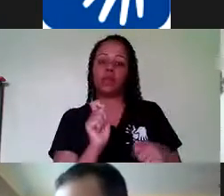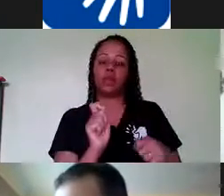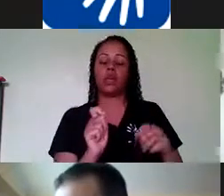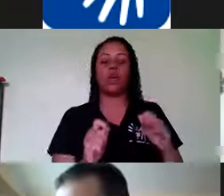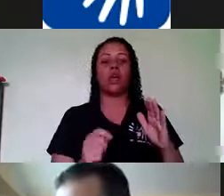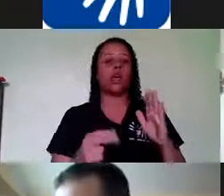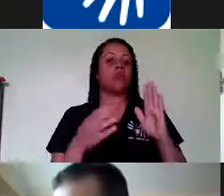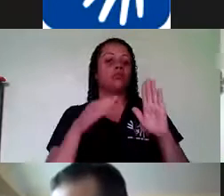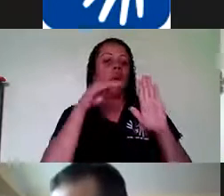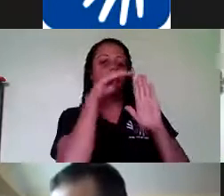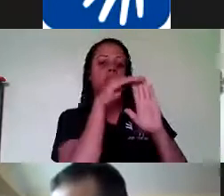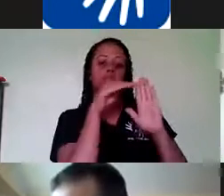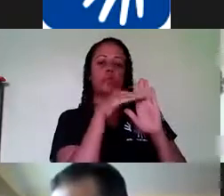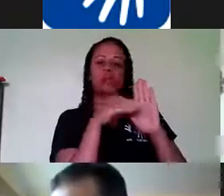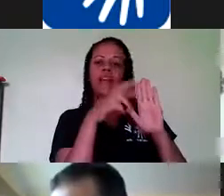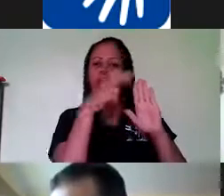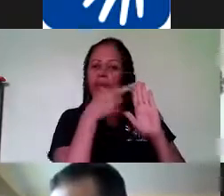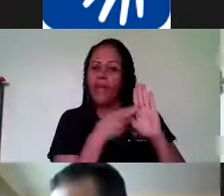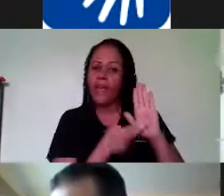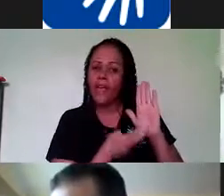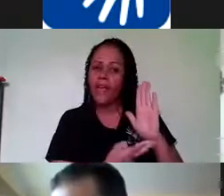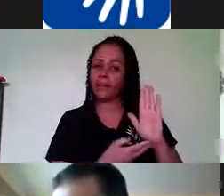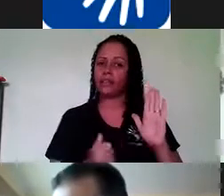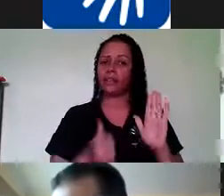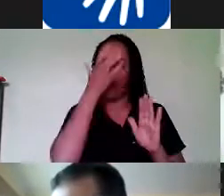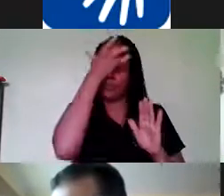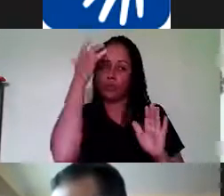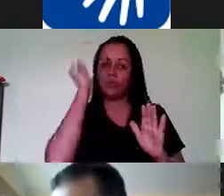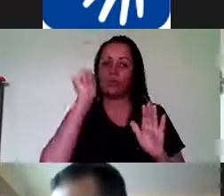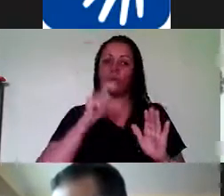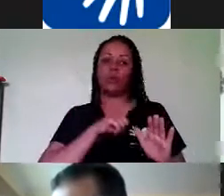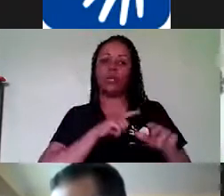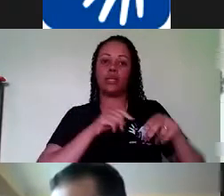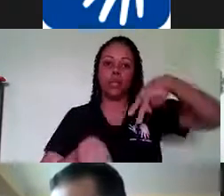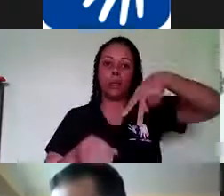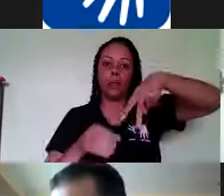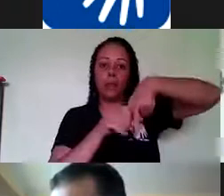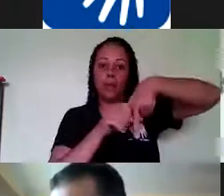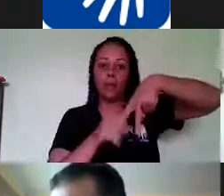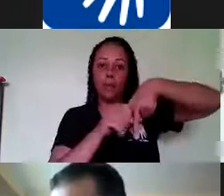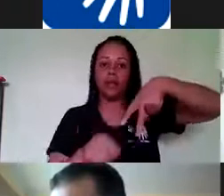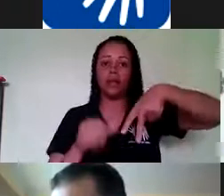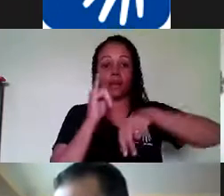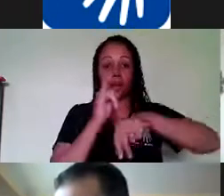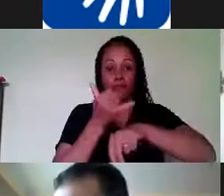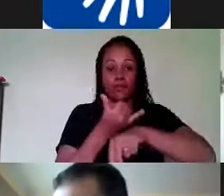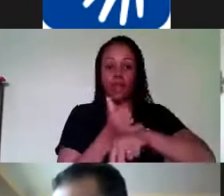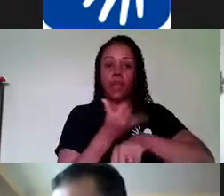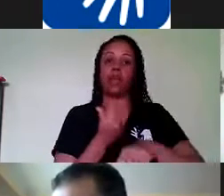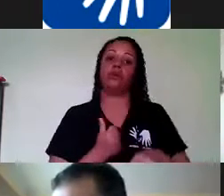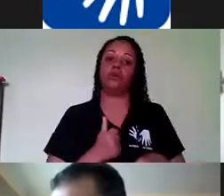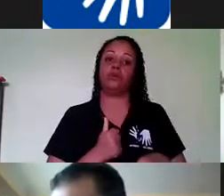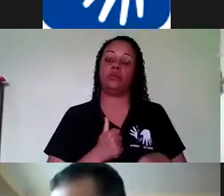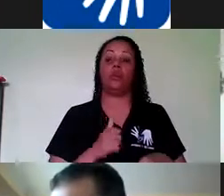perna mecânica de uma pessoa que é tetraplégica, eu acho viável. E eu tinha até pensado algo em relação a isso,